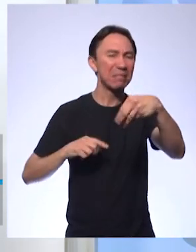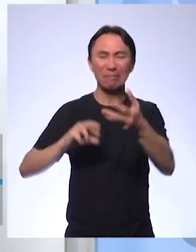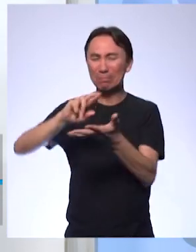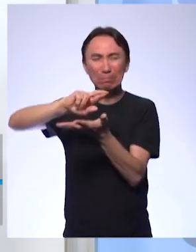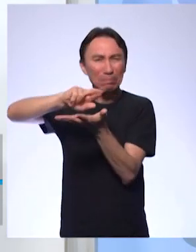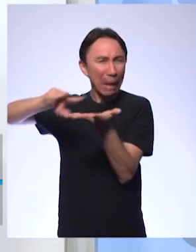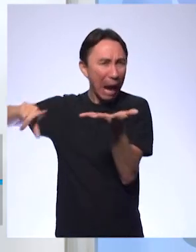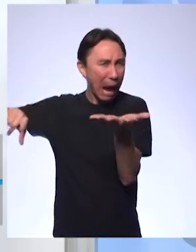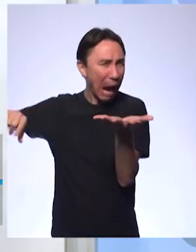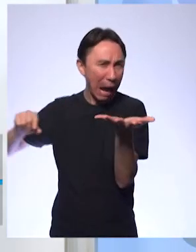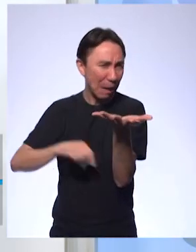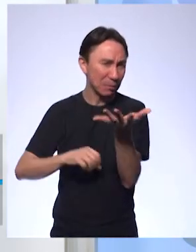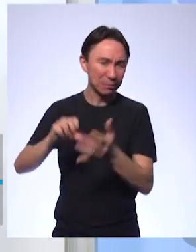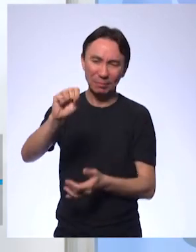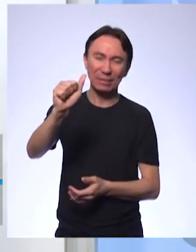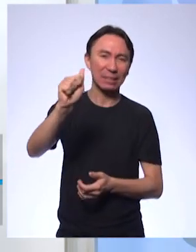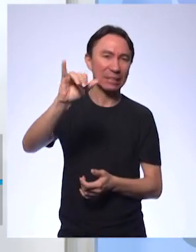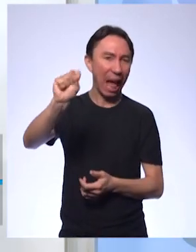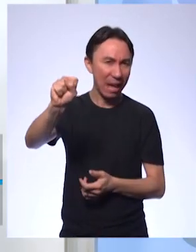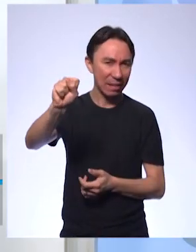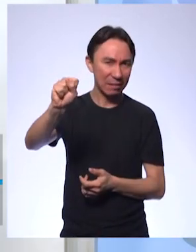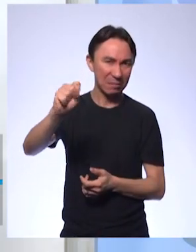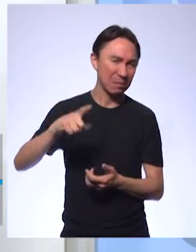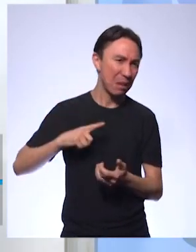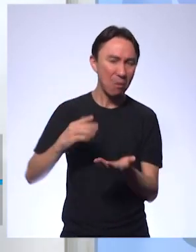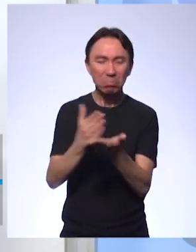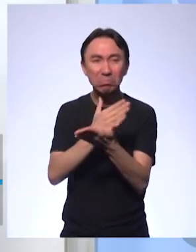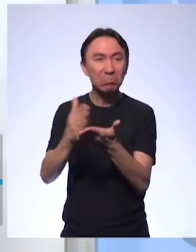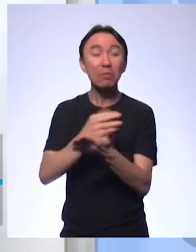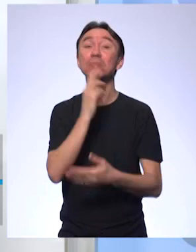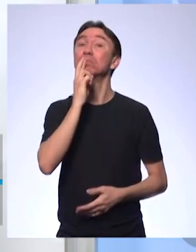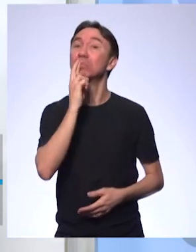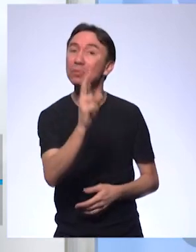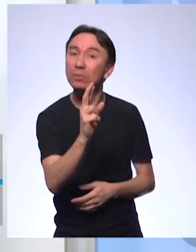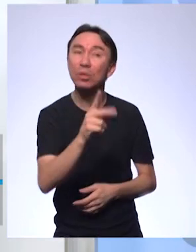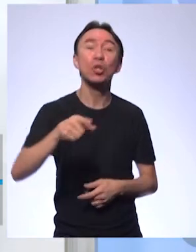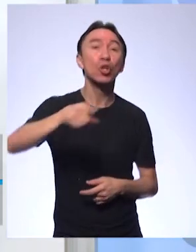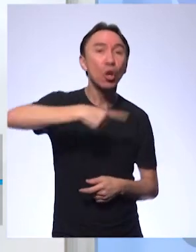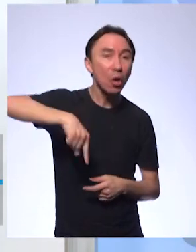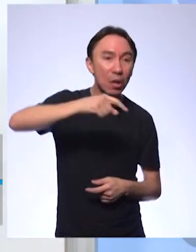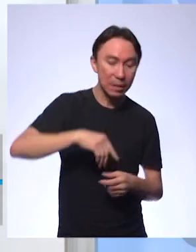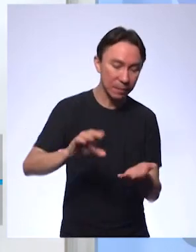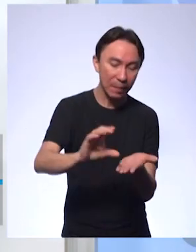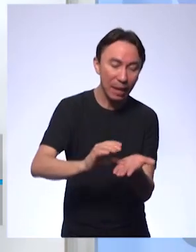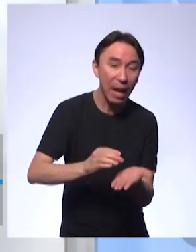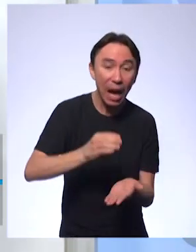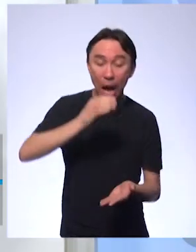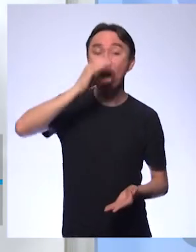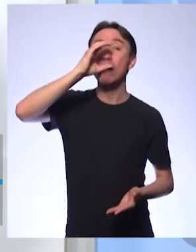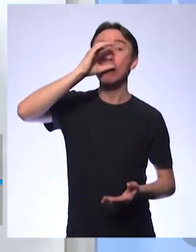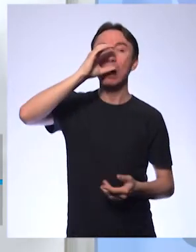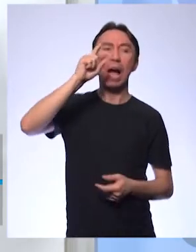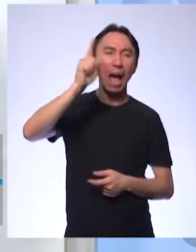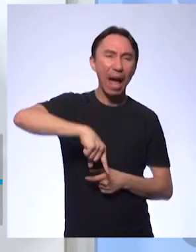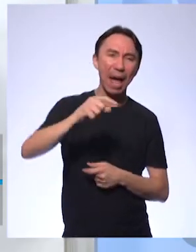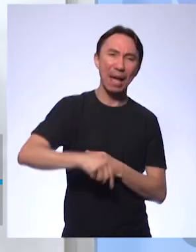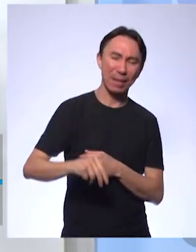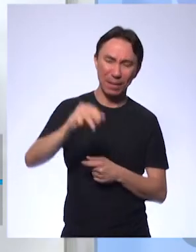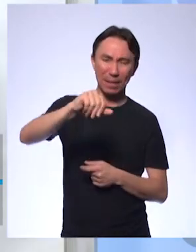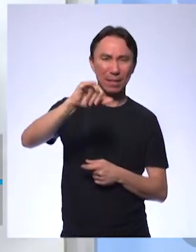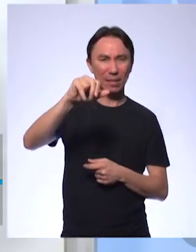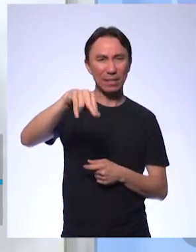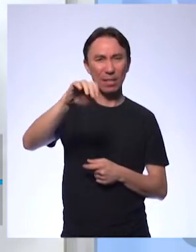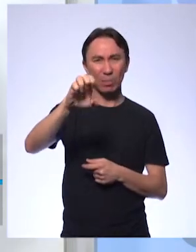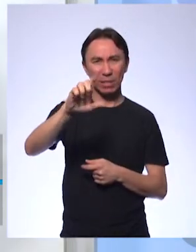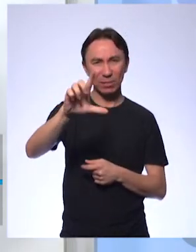minerais. Então, teve gente aqui que respondeu também. A gente bebe água mineral, no sentido de que essa água mineral, ou